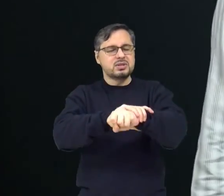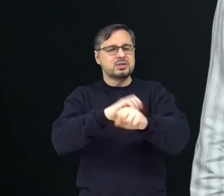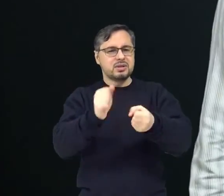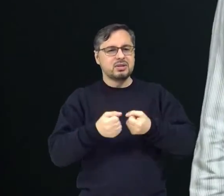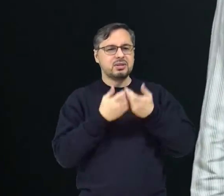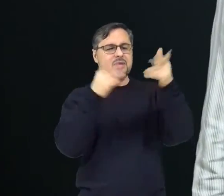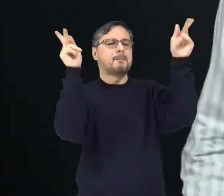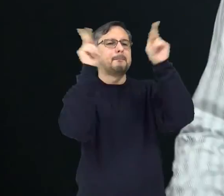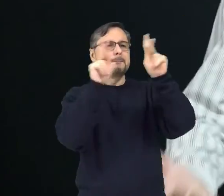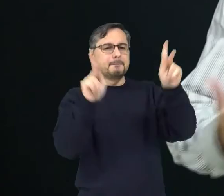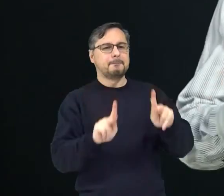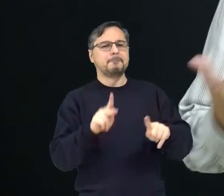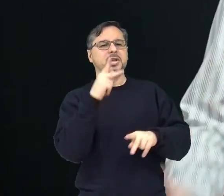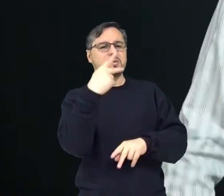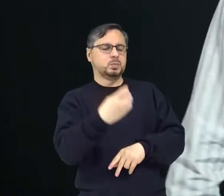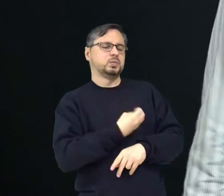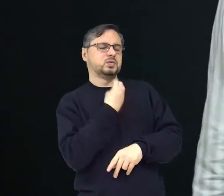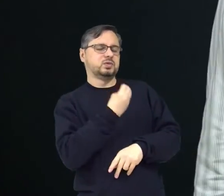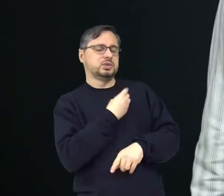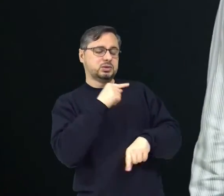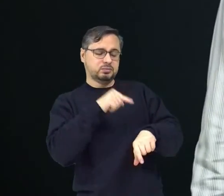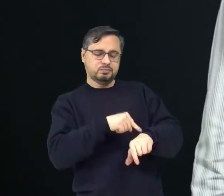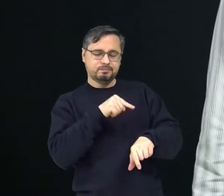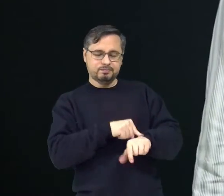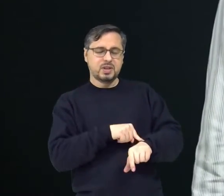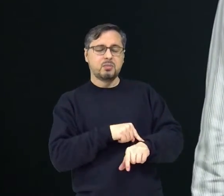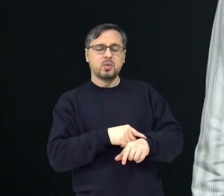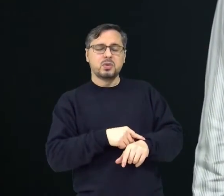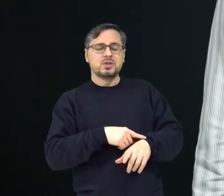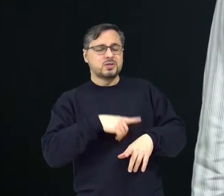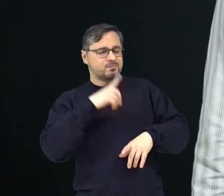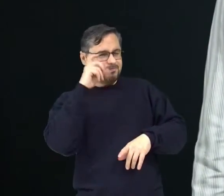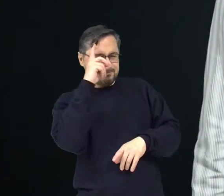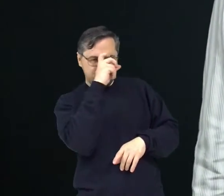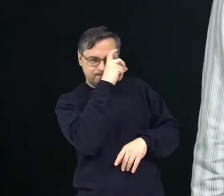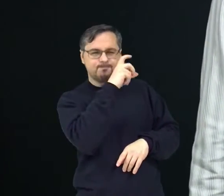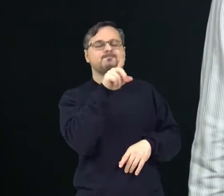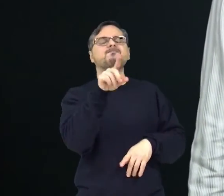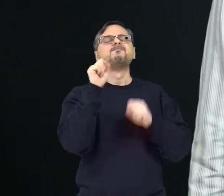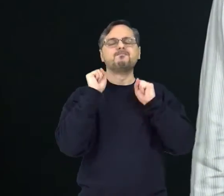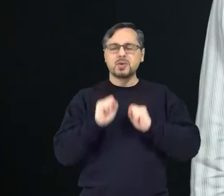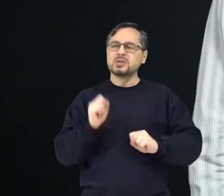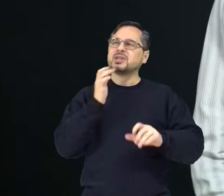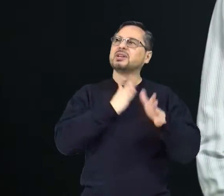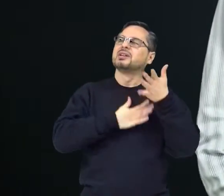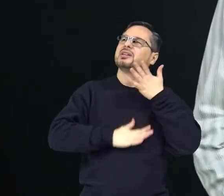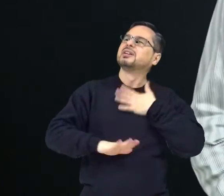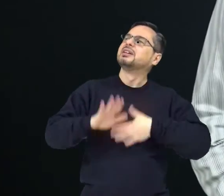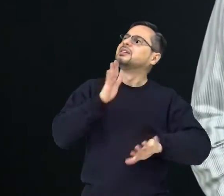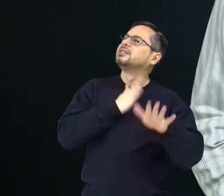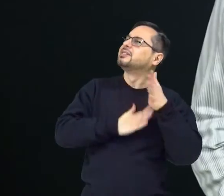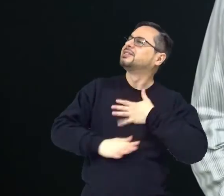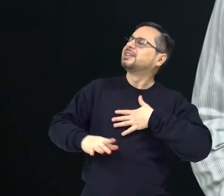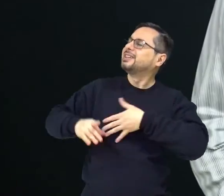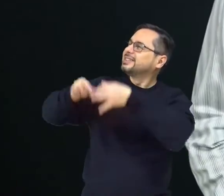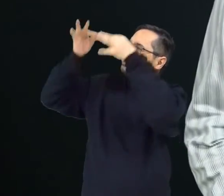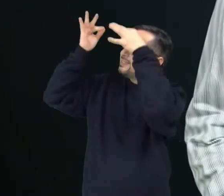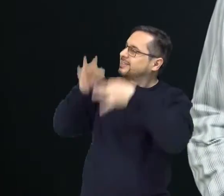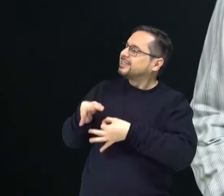do Espírito Santo. Para que em tempos turbulentos, você possa descansar na certeza daquele que